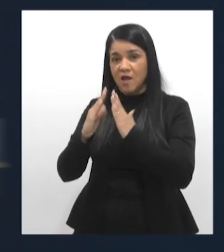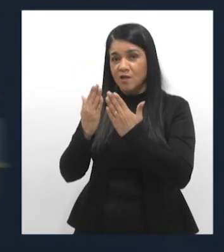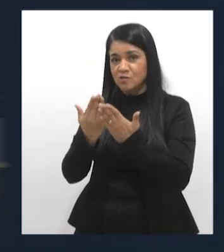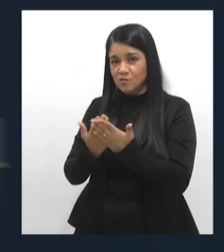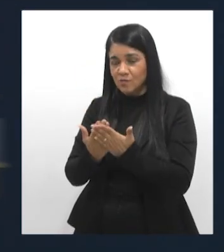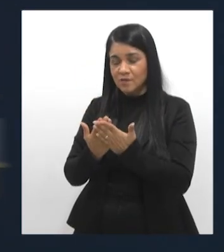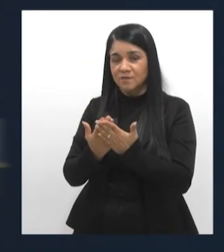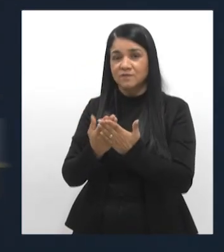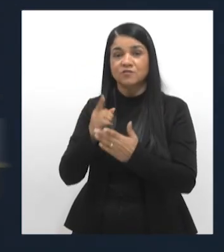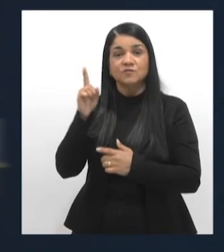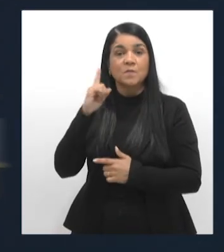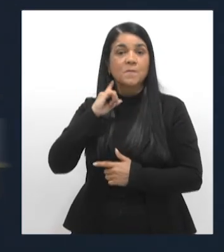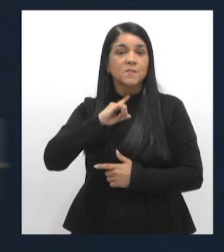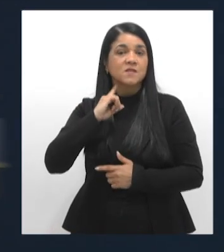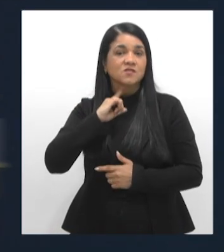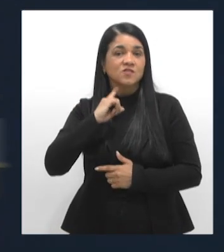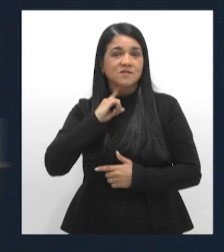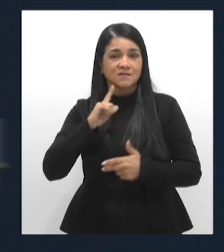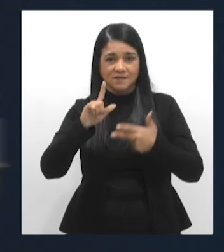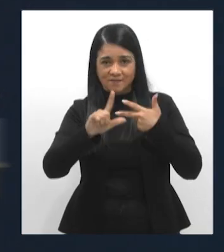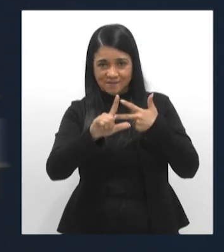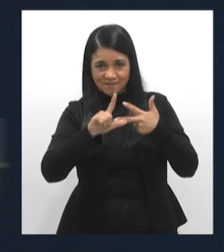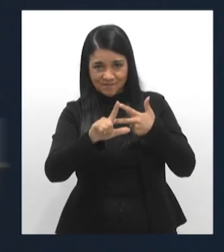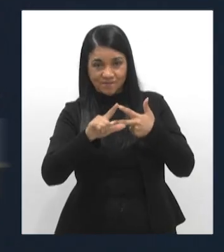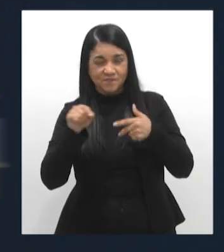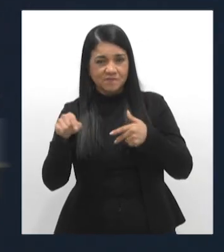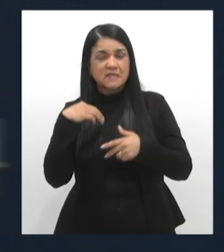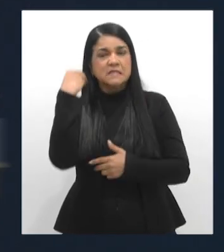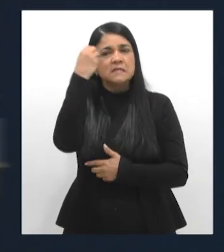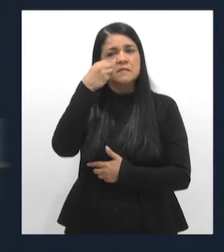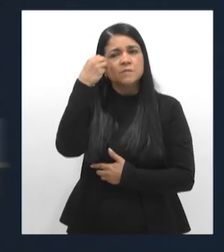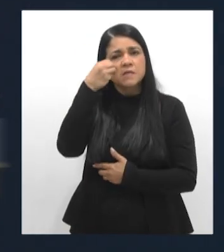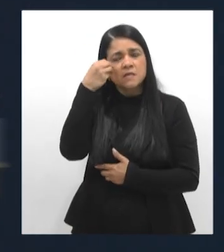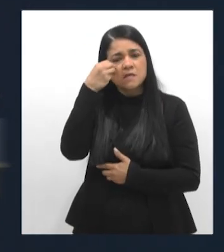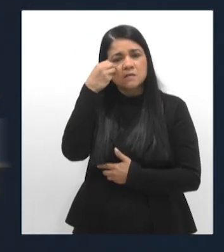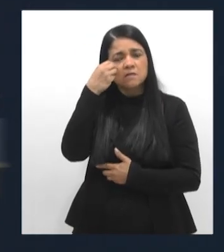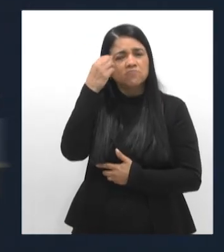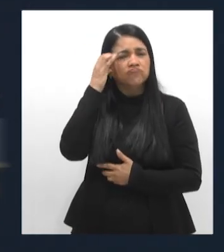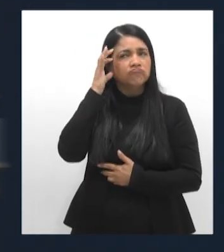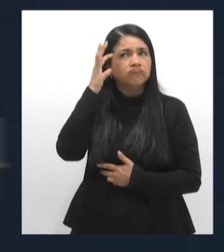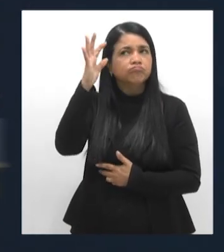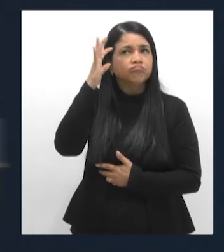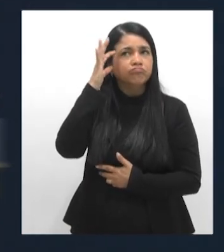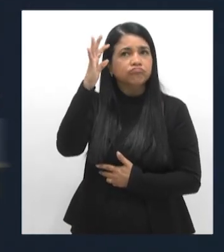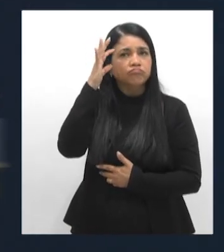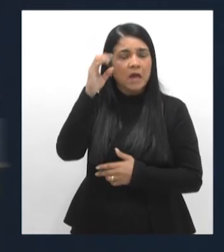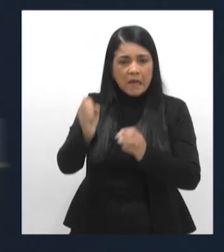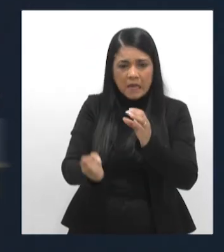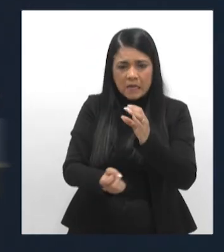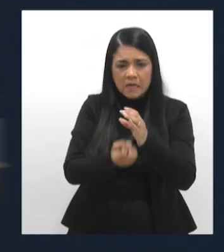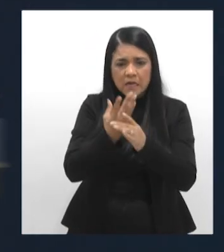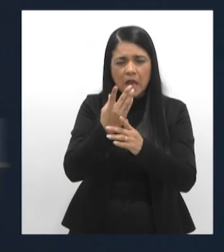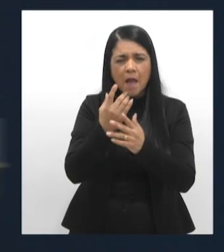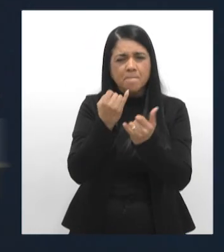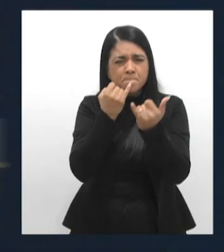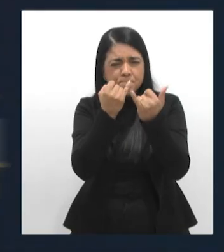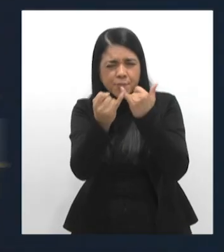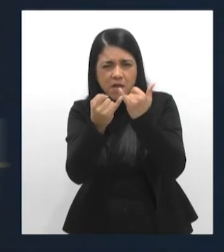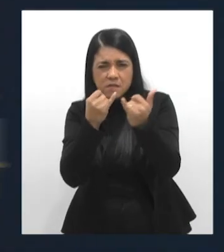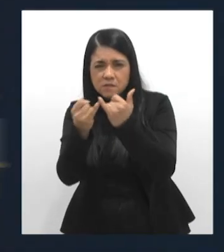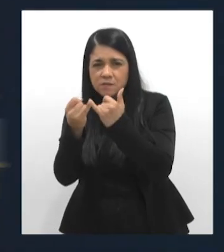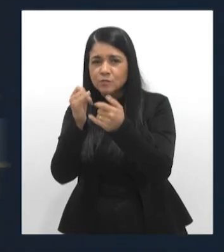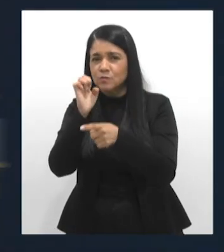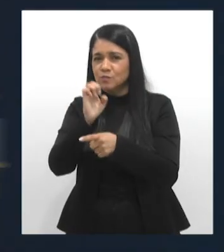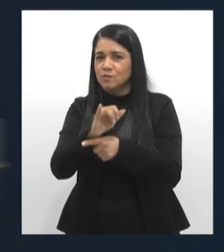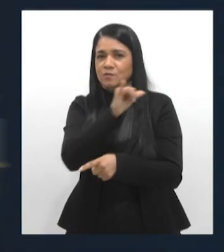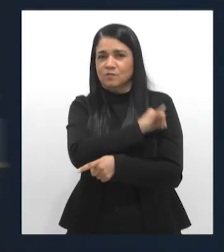Minas Gerais. Aquela experiência gerou o sonho de criar algo semelhante no nosso Estado. O sonho